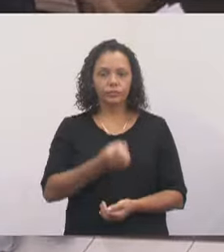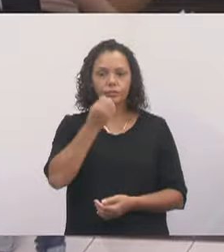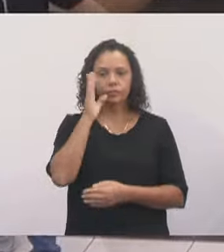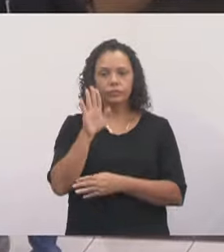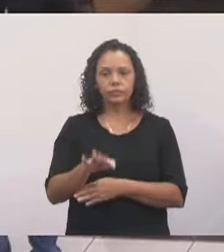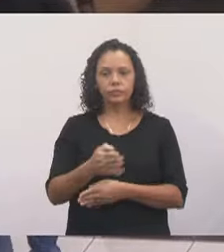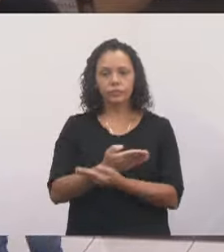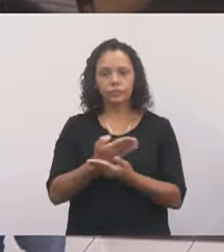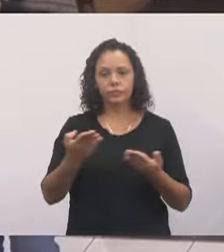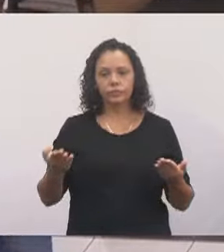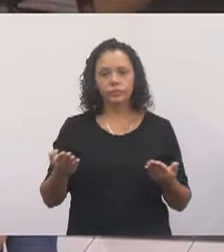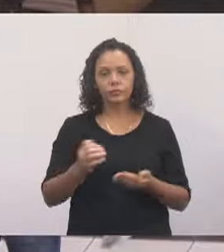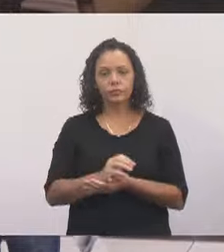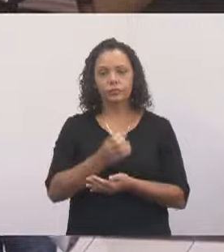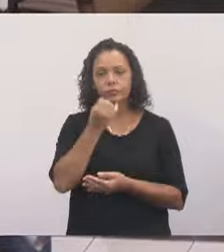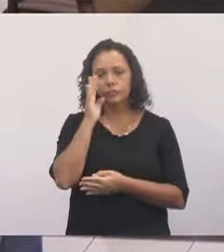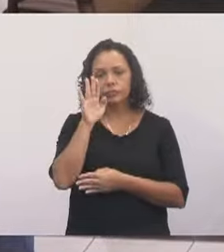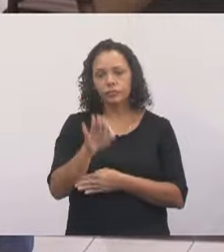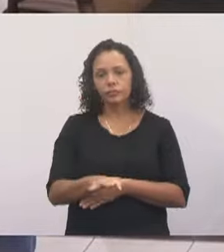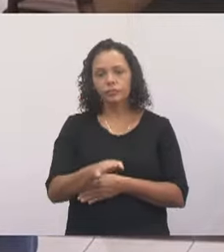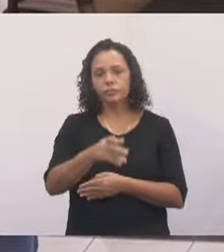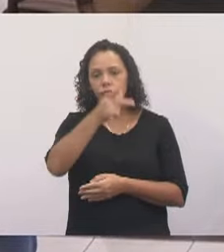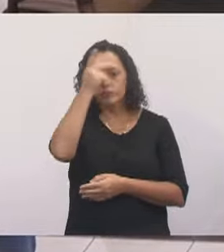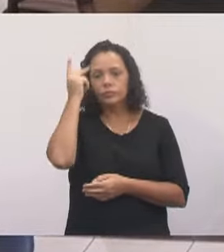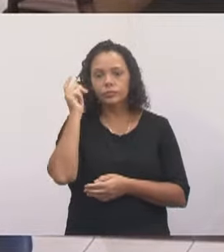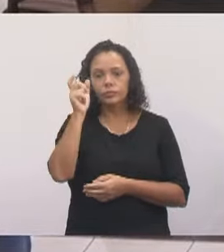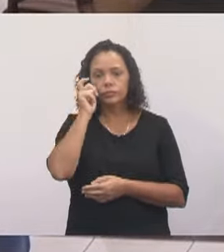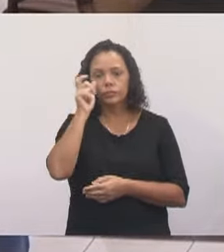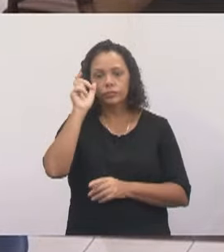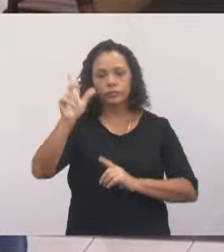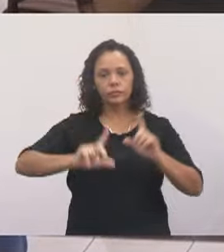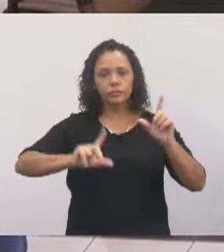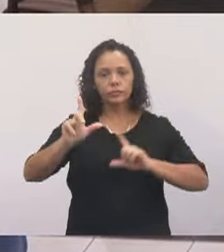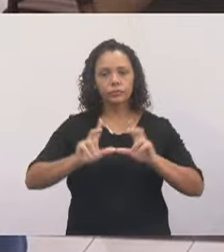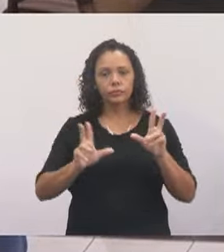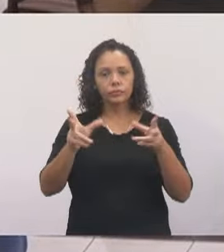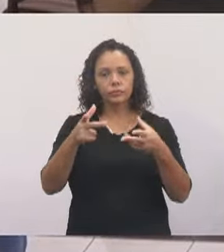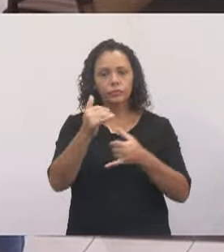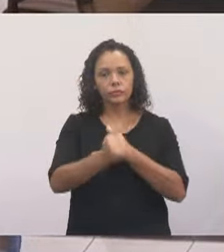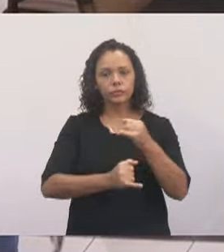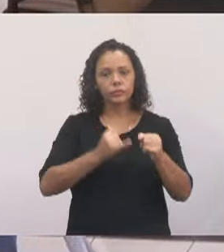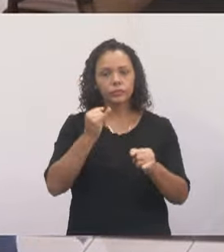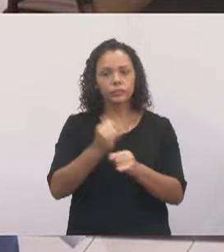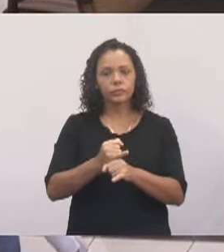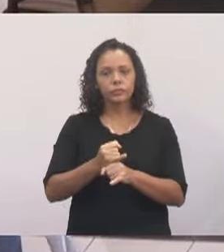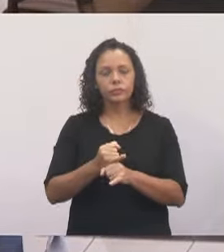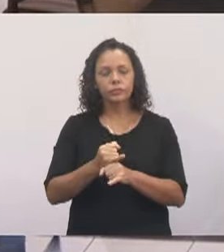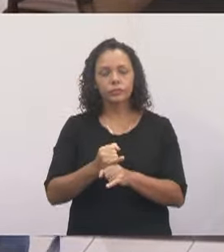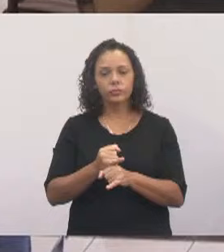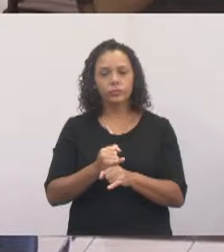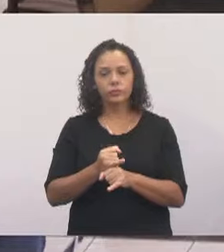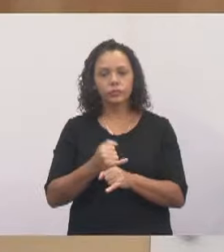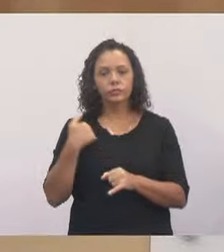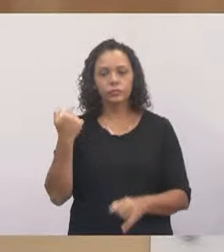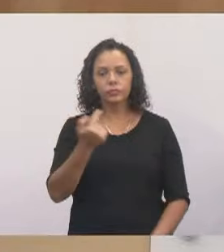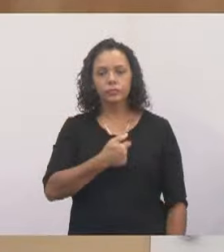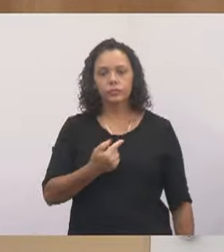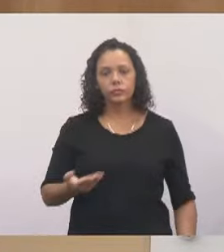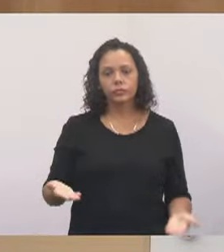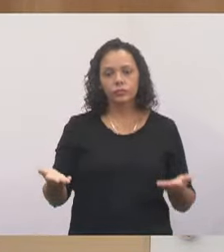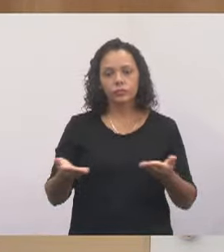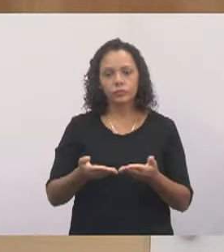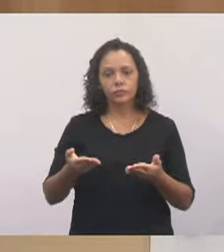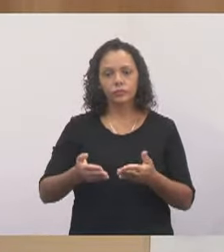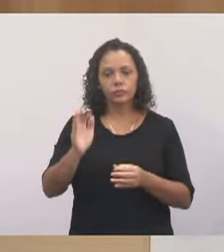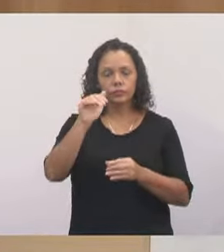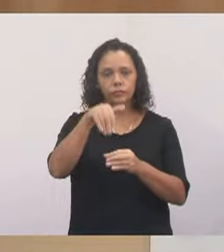Boa tarde a todos, boa tarde a vocês que nos assistem pela TV Câmara, também pela internet. Nós estamos aqui